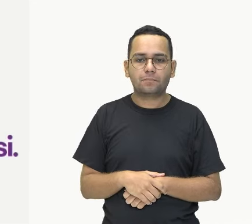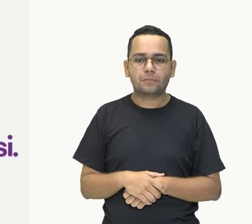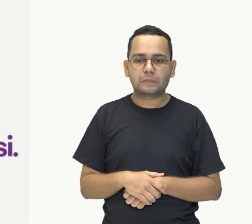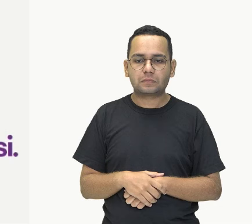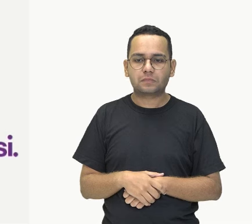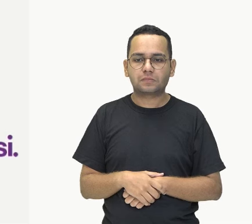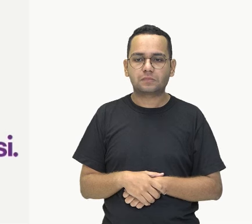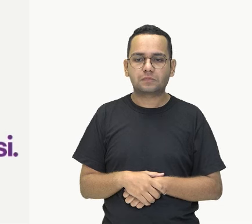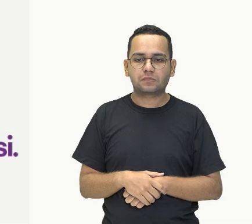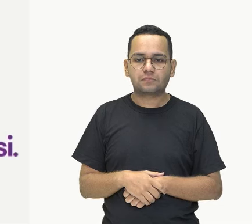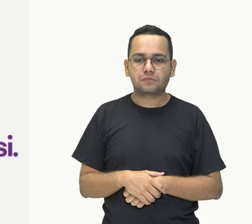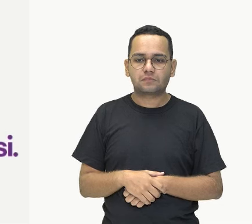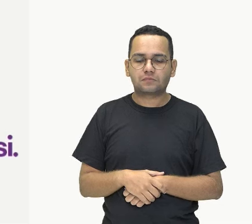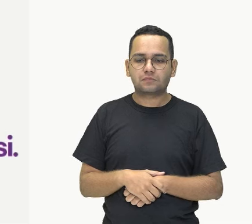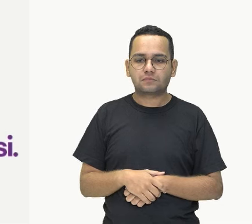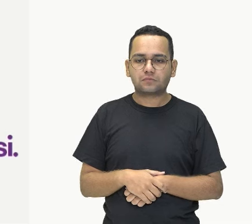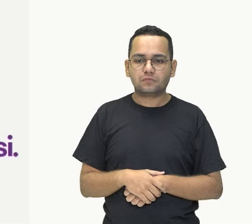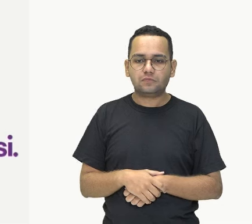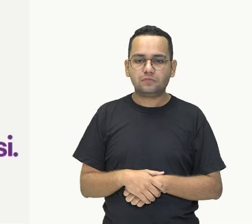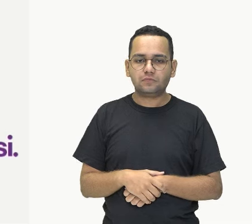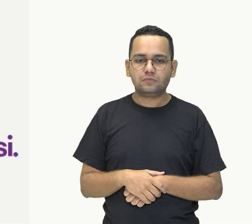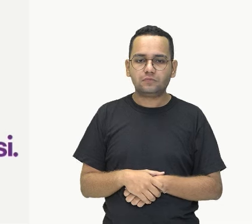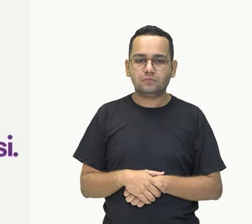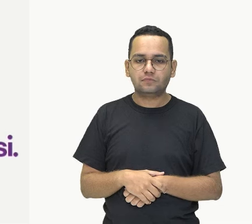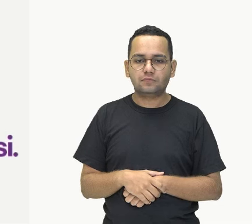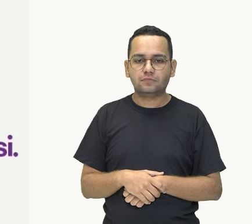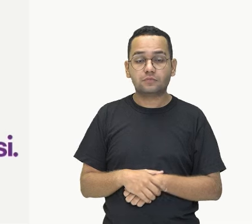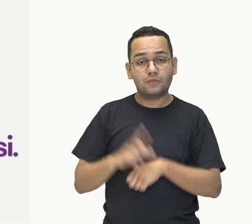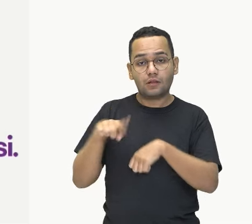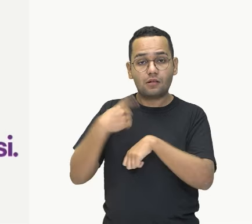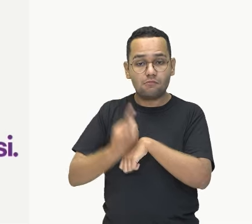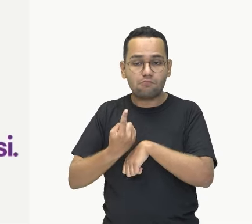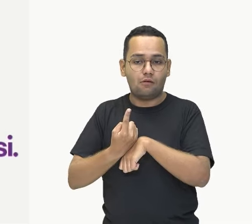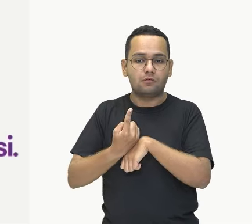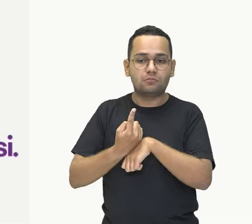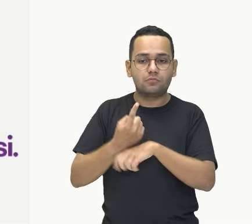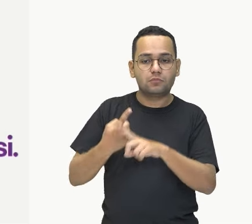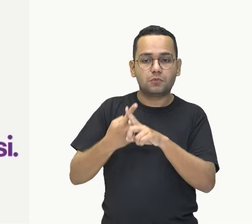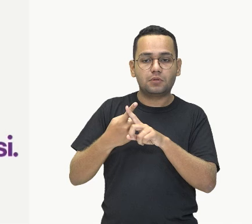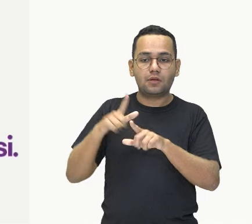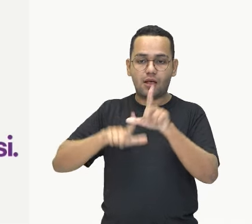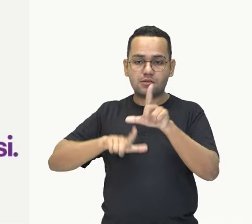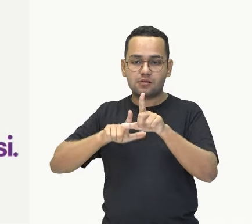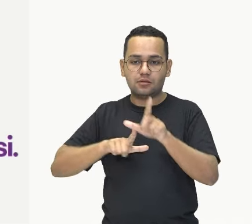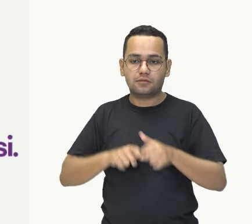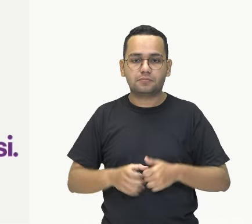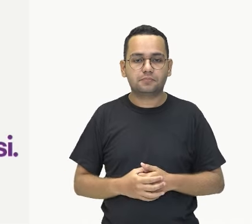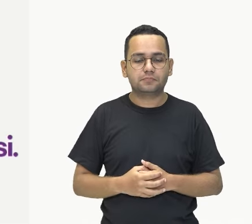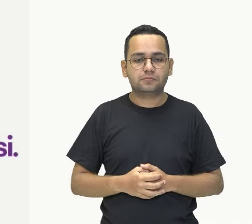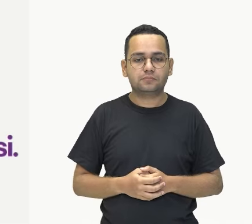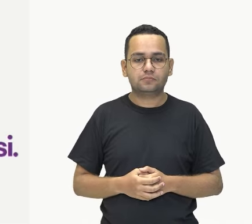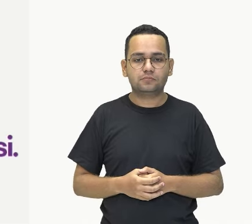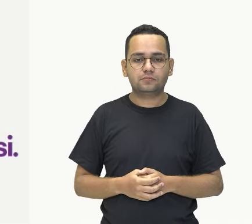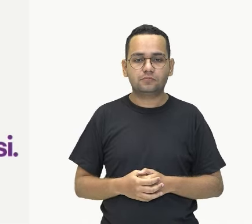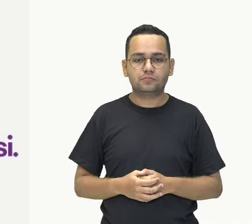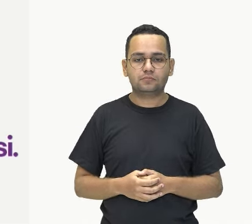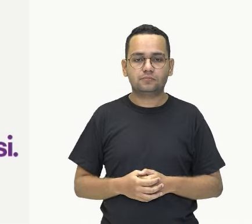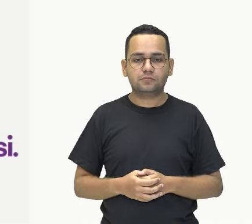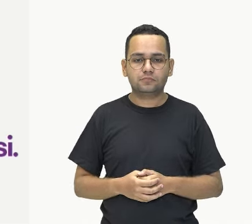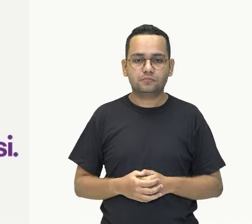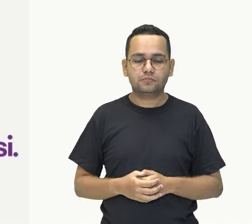tá? E vamos multiplicar as partes literais, ó. O x e